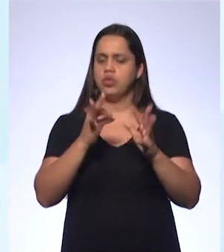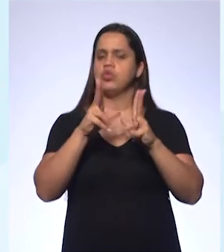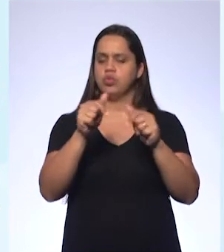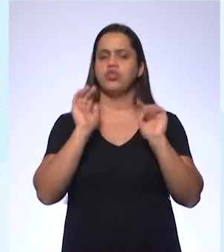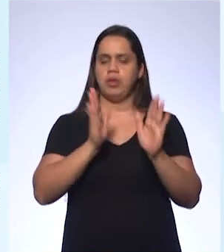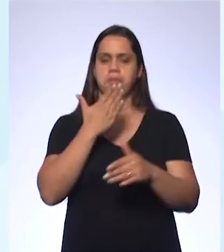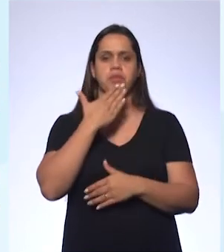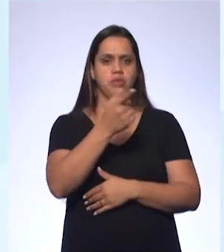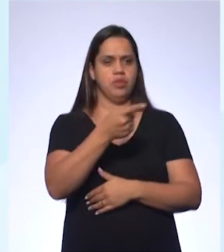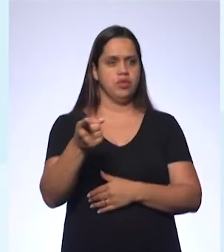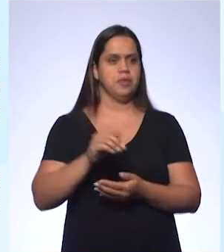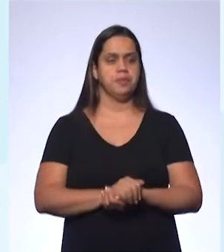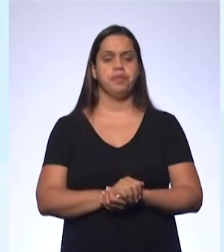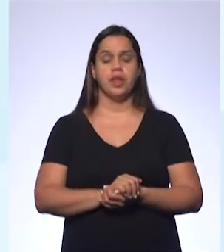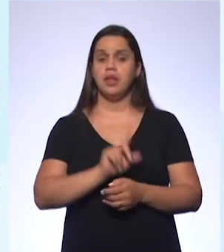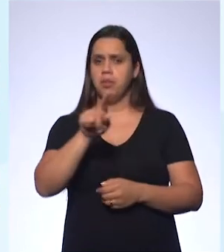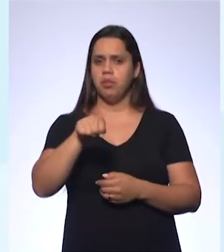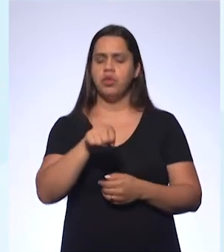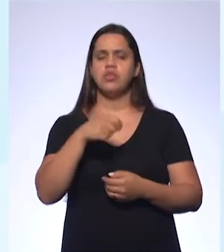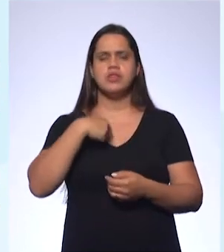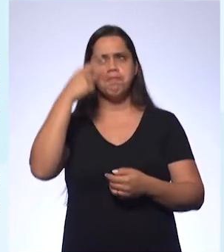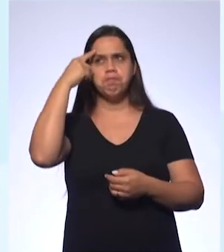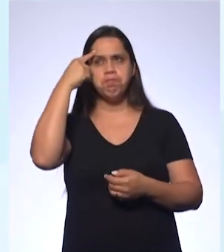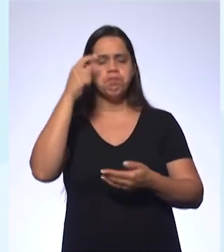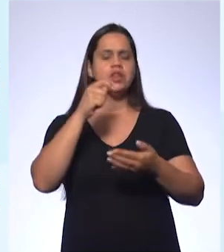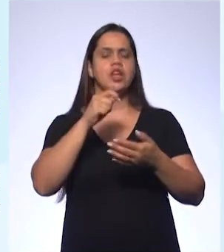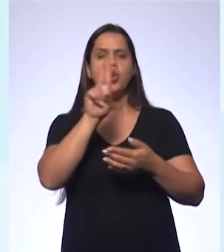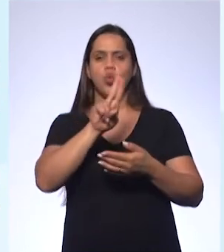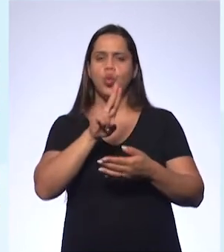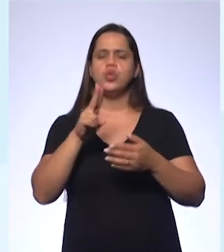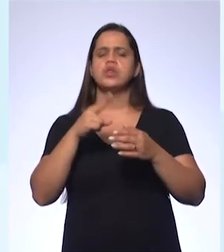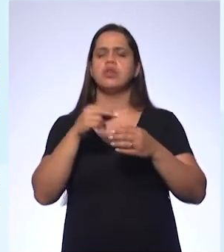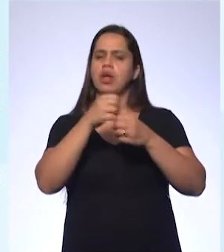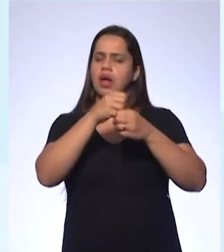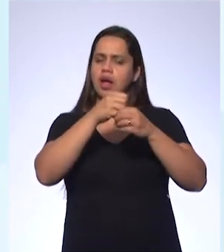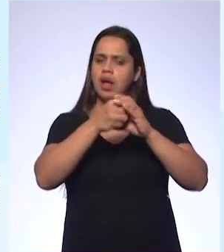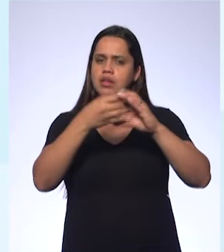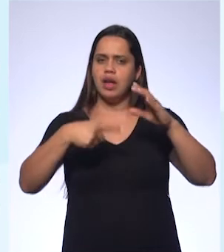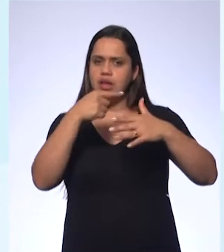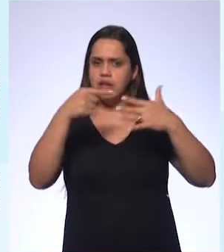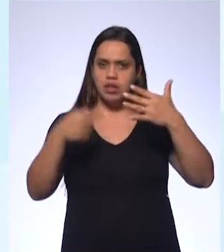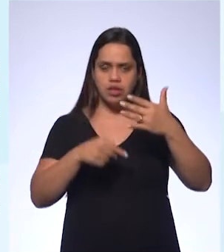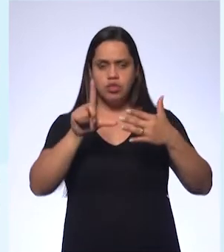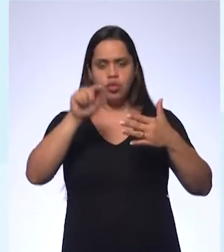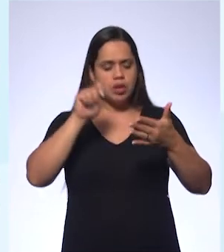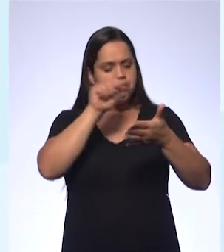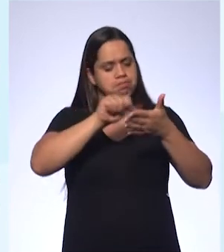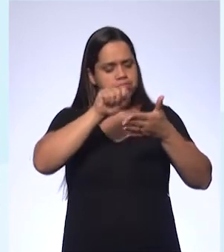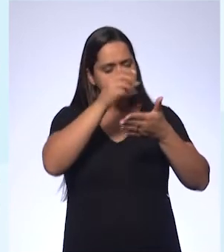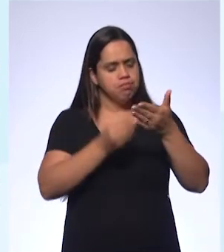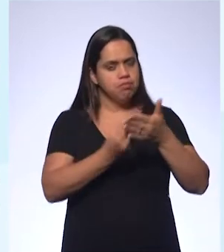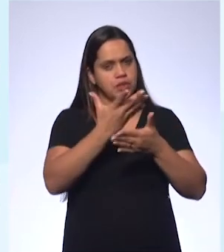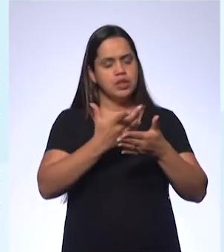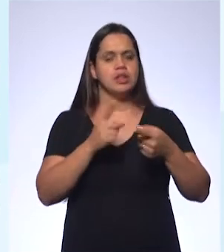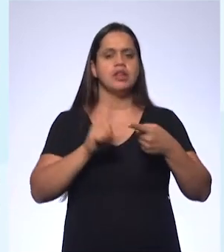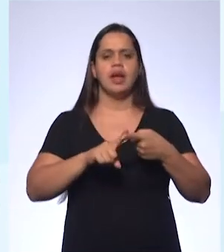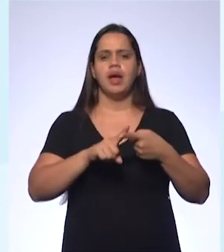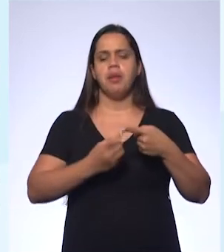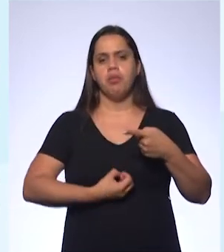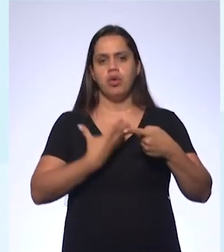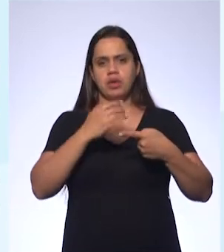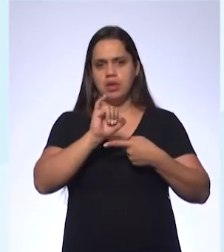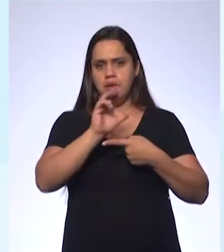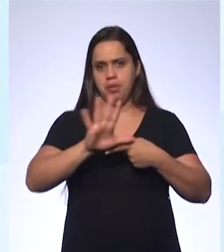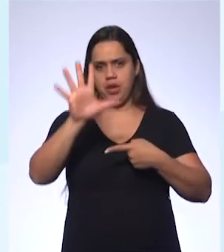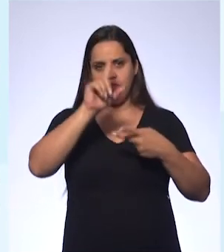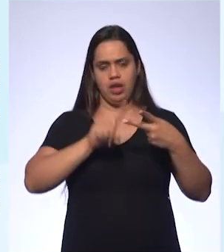pede aqui. Crie um texto de sua própria autoria, utilizando as características do estilo literário escolhido, poesia imagética ou ficção científica,